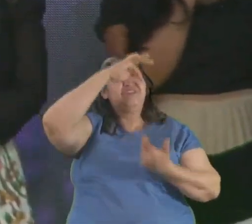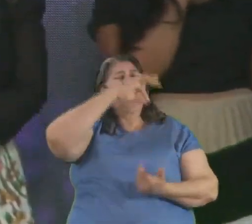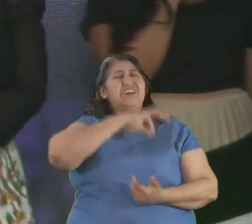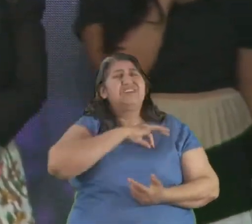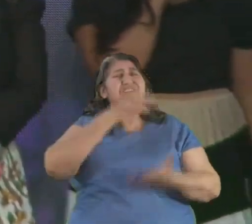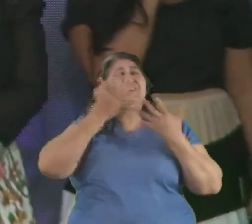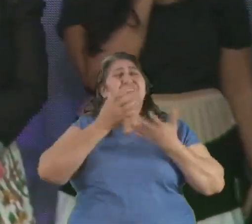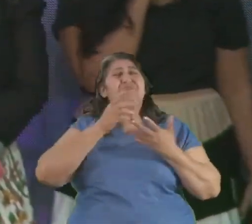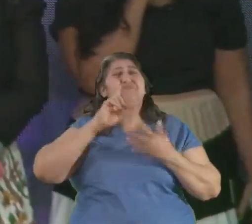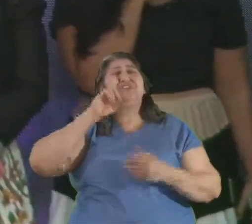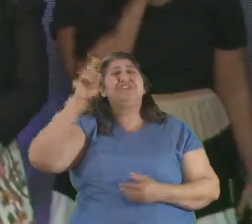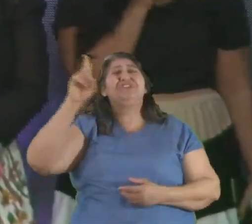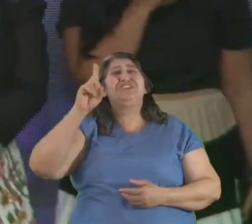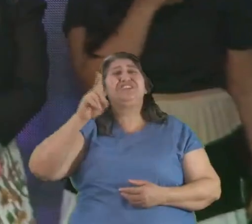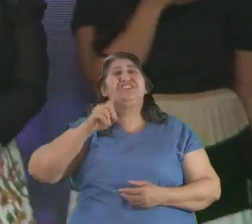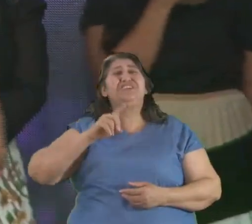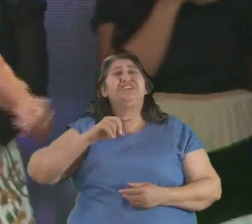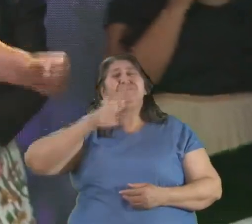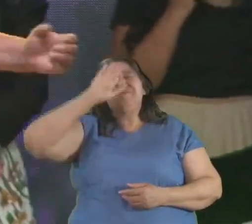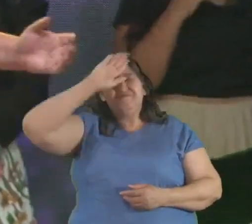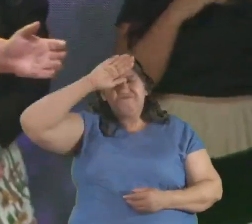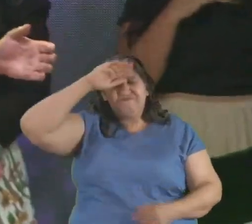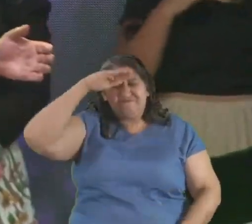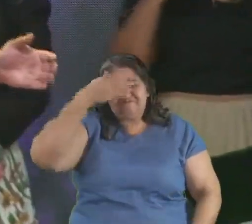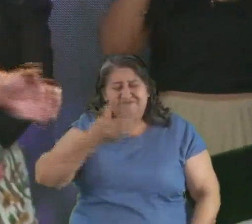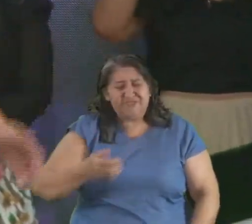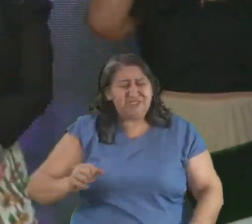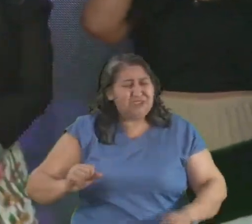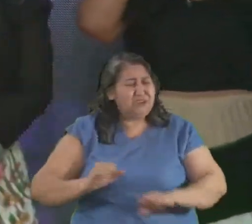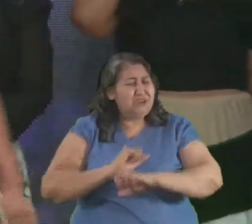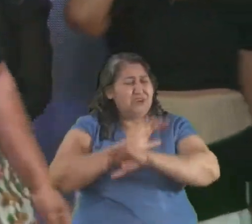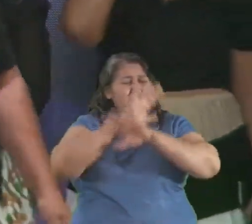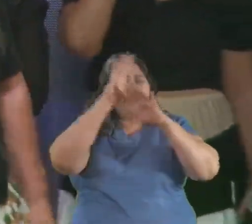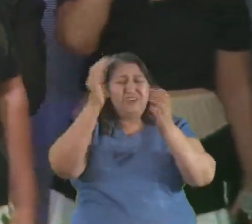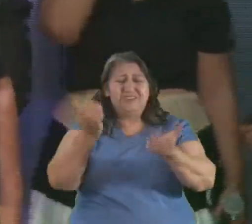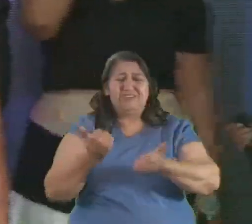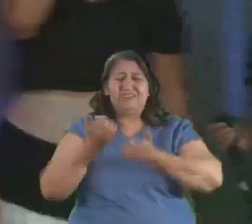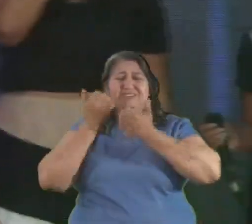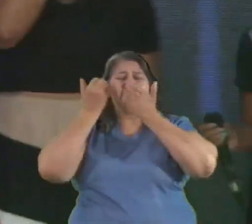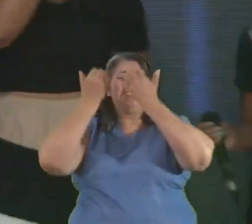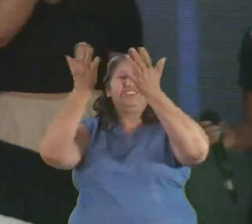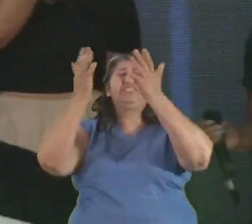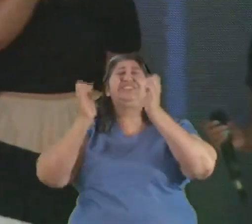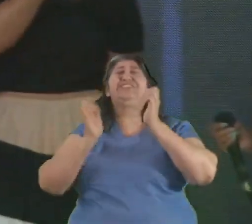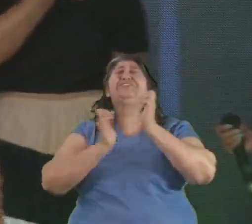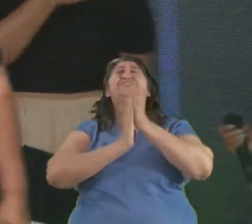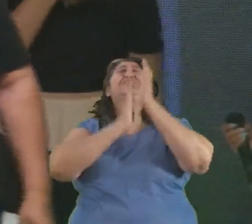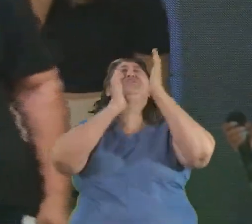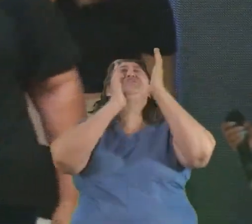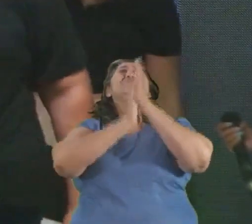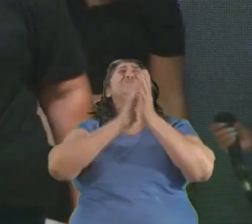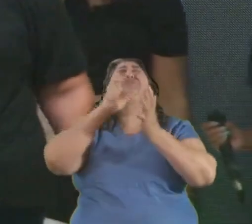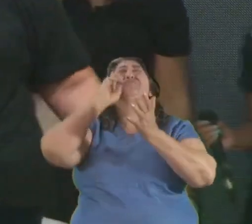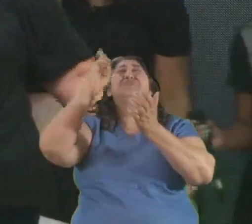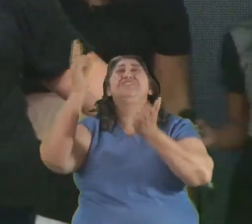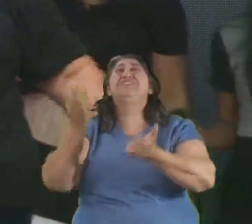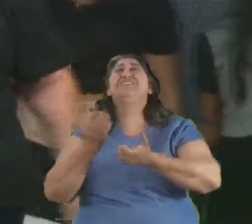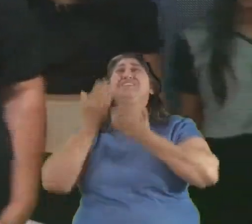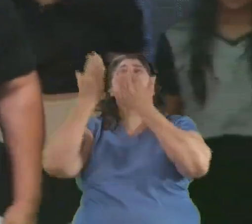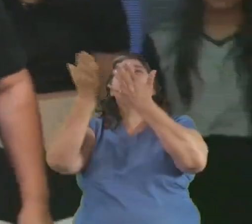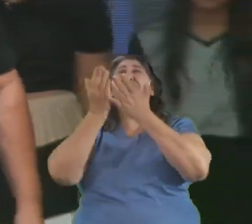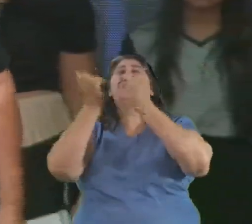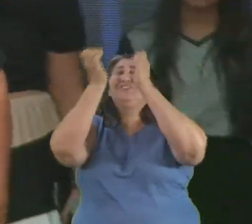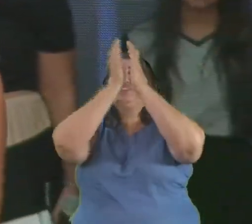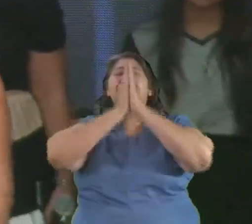toda glória sejam declaradas a Ti. Todo louvor, Senhor, seja declarado a Ti. Receba, Senhor, a